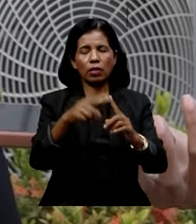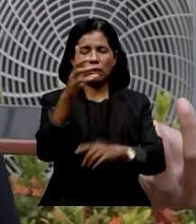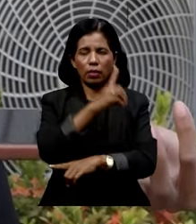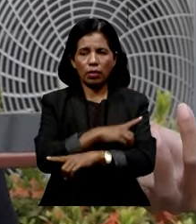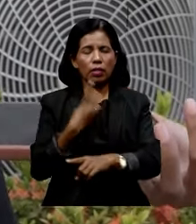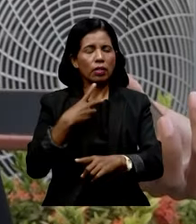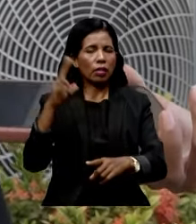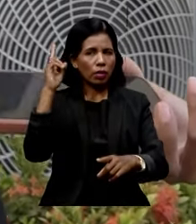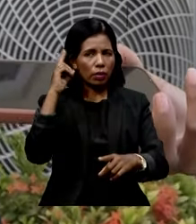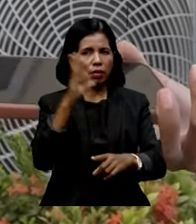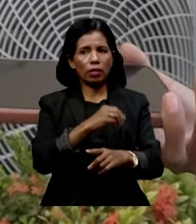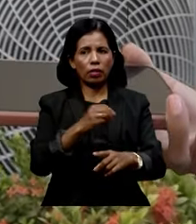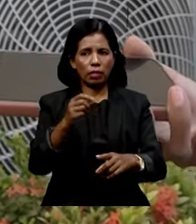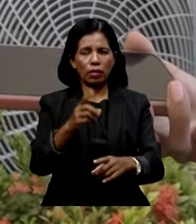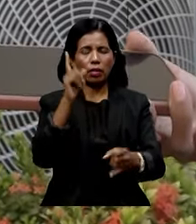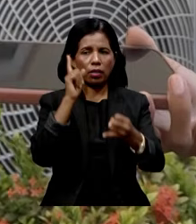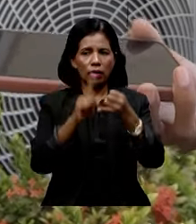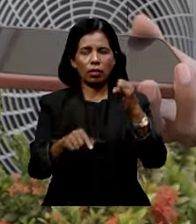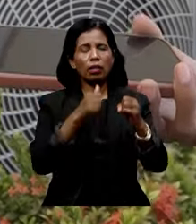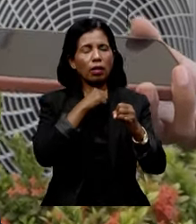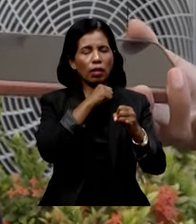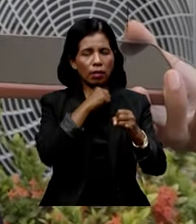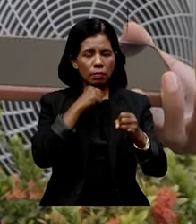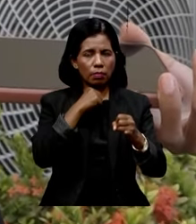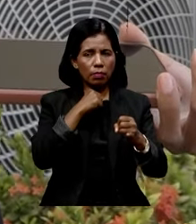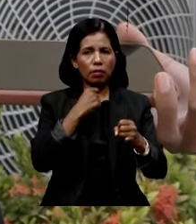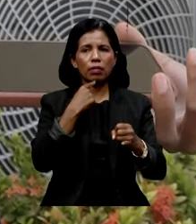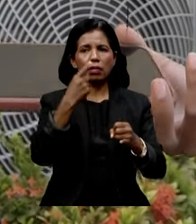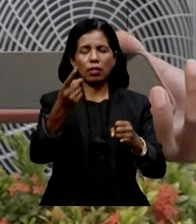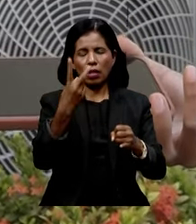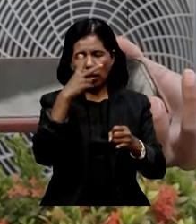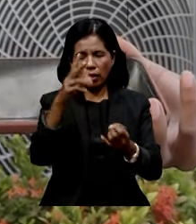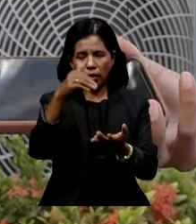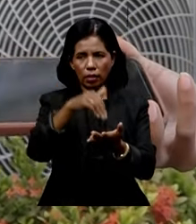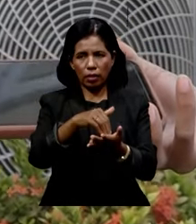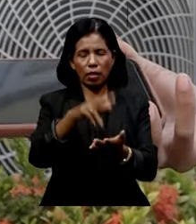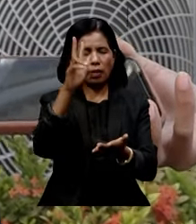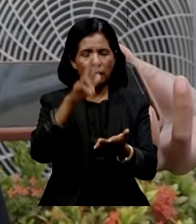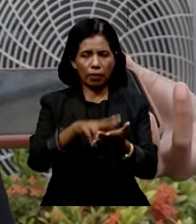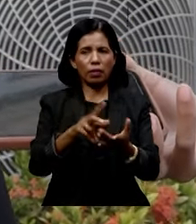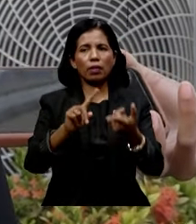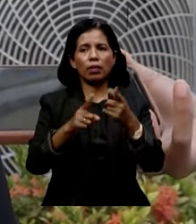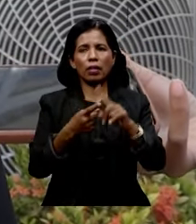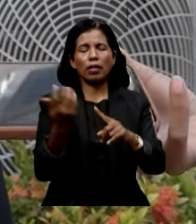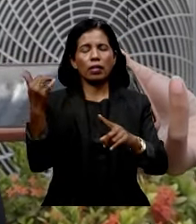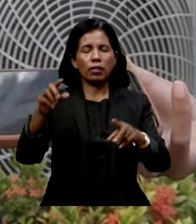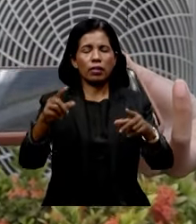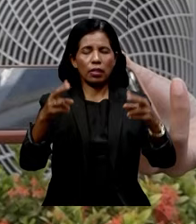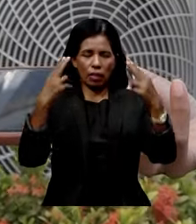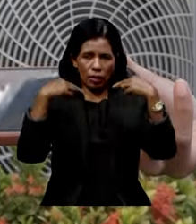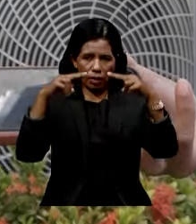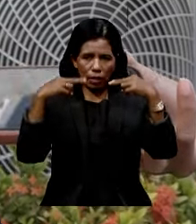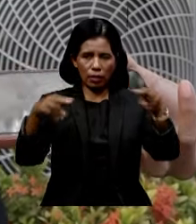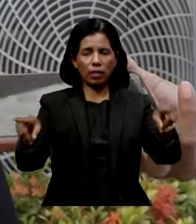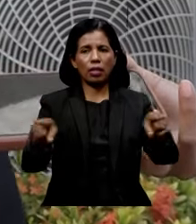vê itarona né, né, versão ikus neve amo cardeal haruka tu. Revê e a mucardia la prova, uma colega será canta. Pelo menos ida né história